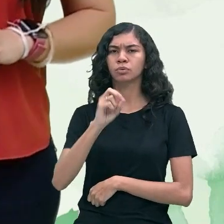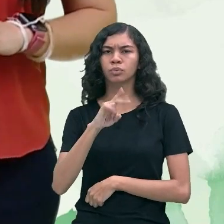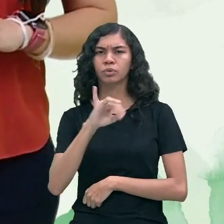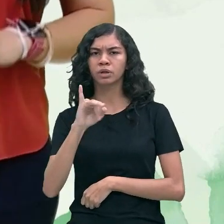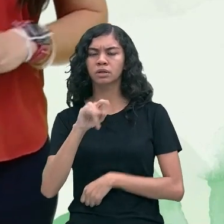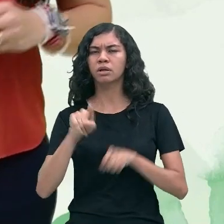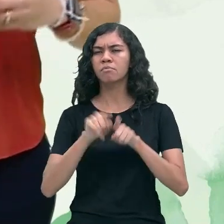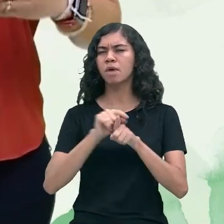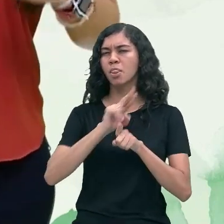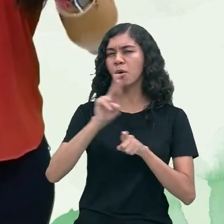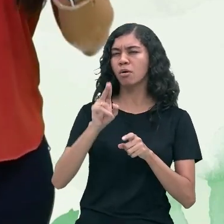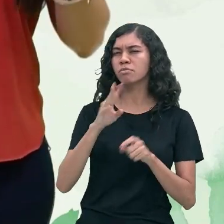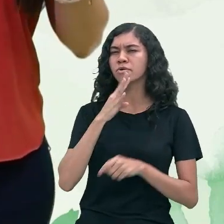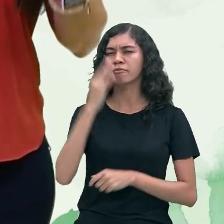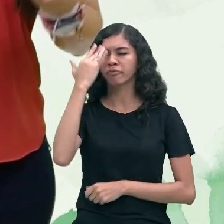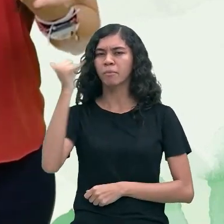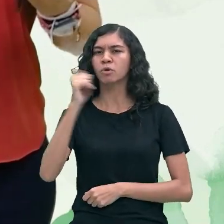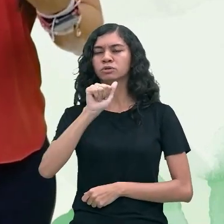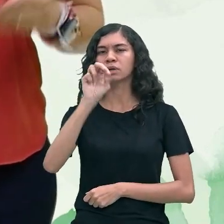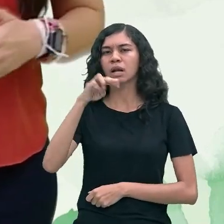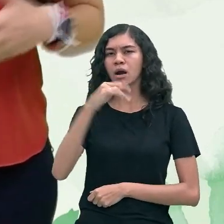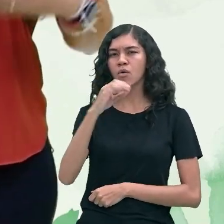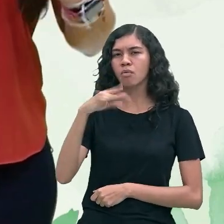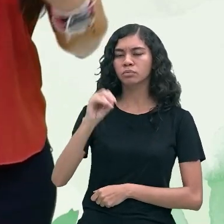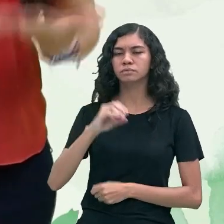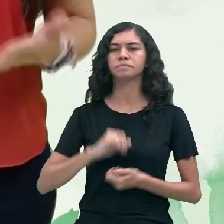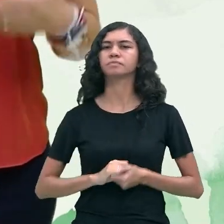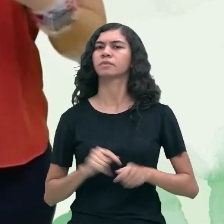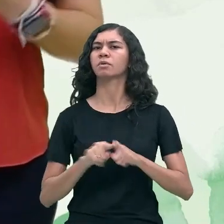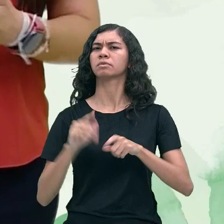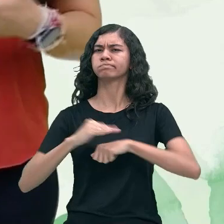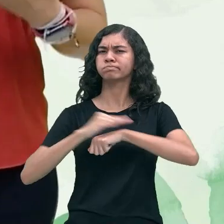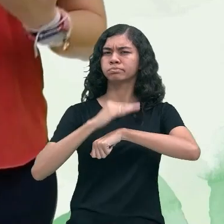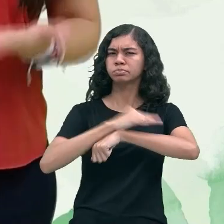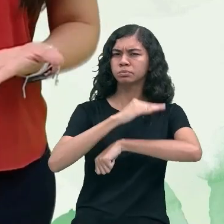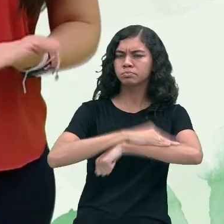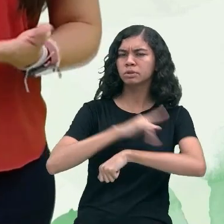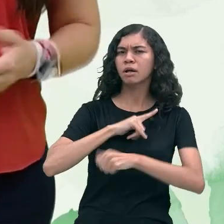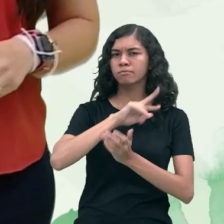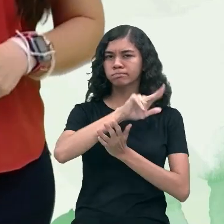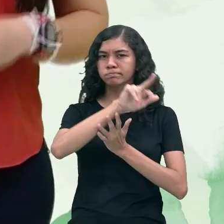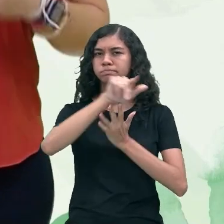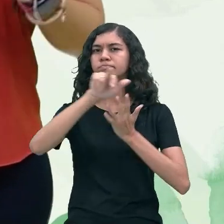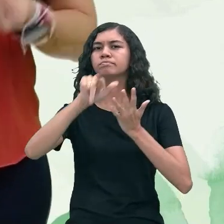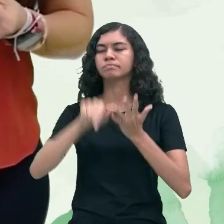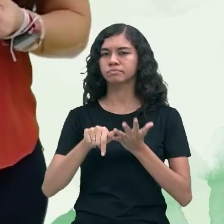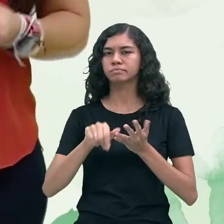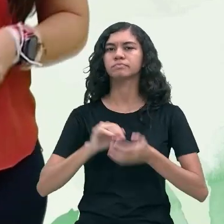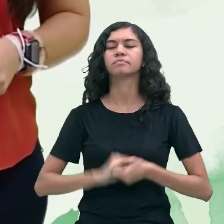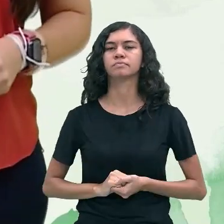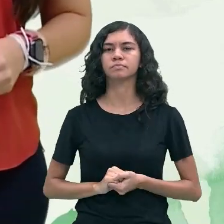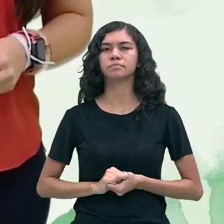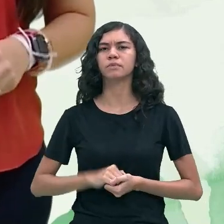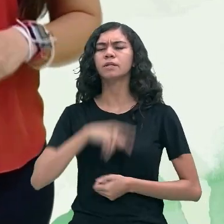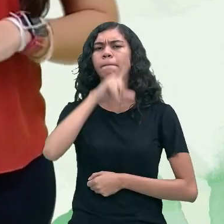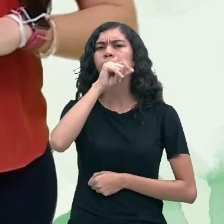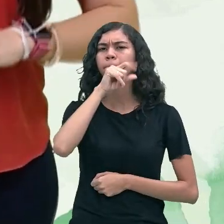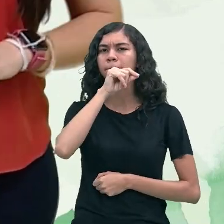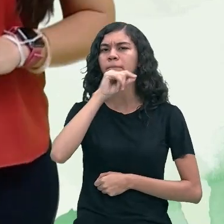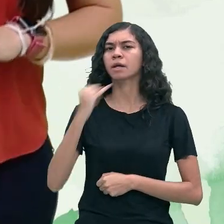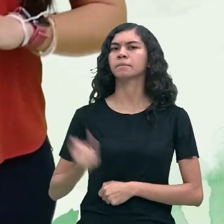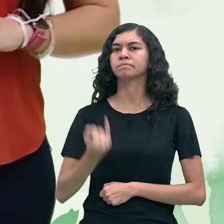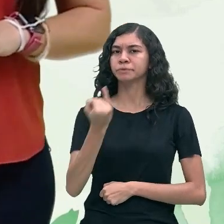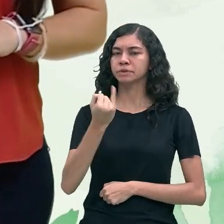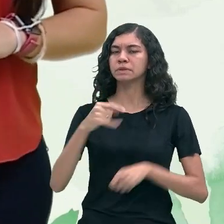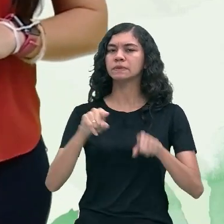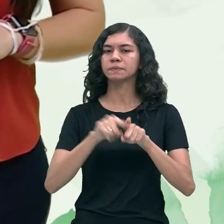de anaconda. Temos inúmeros anfíbios, né? Como cães, sapos e pererecas. Nas aves, é importante